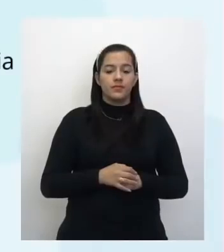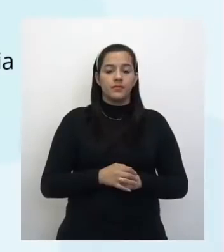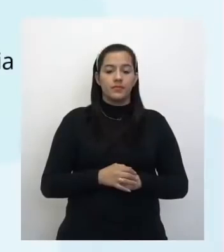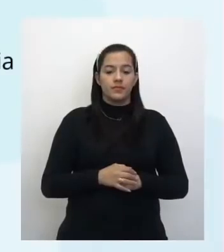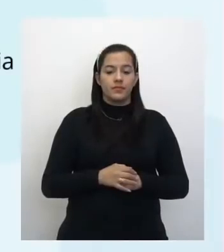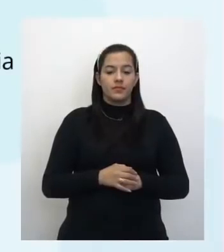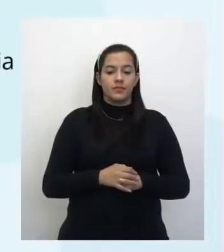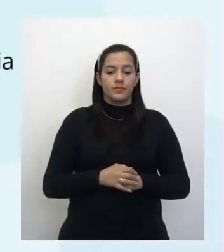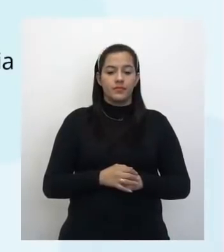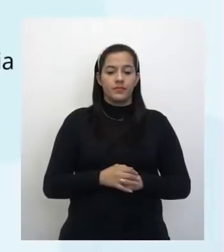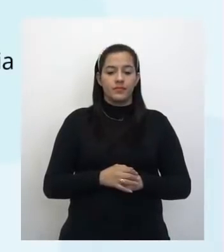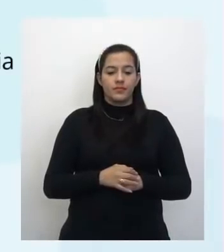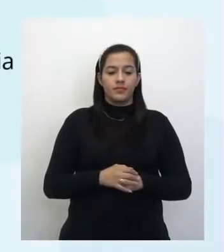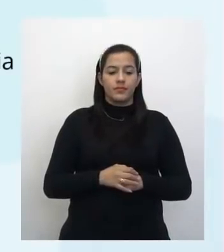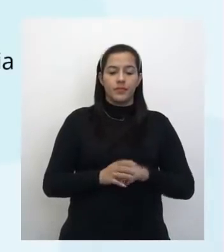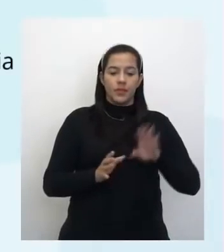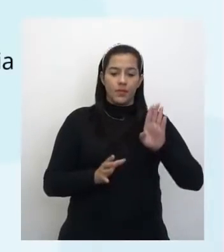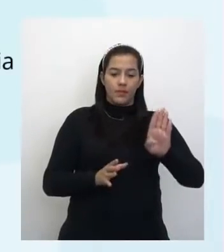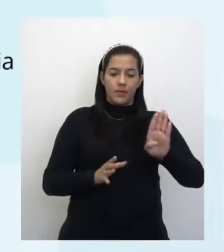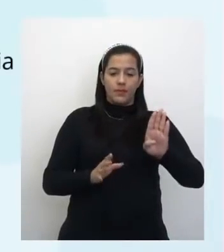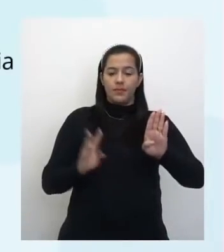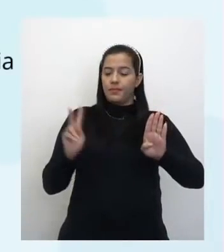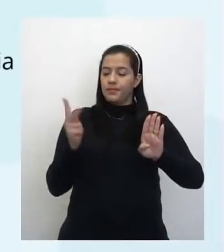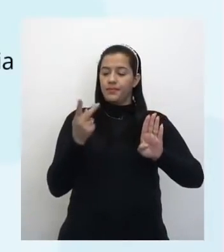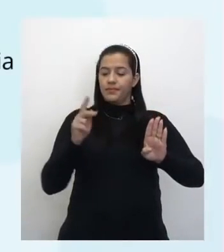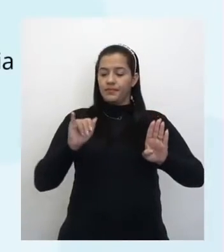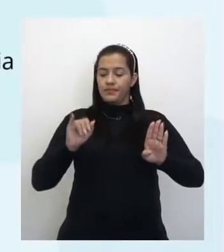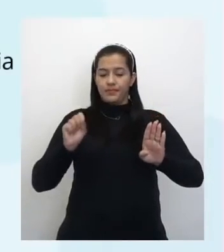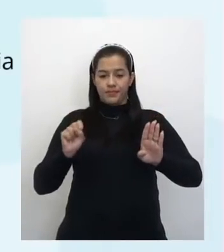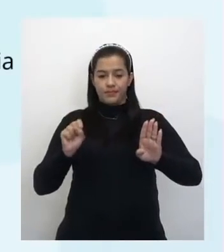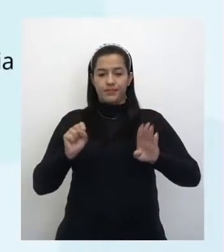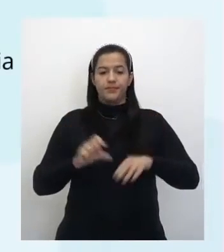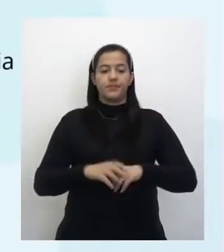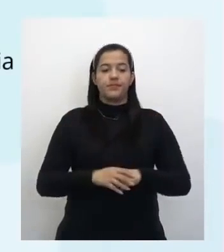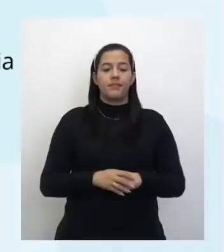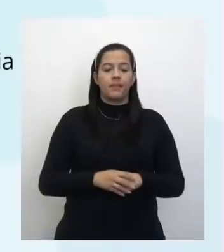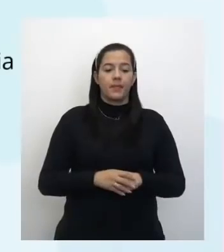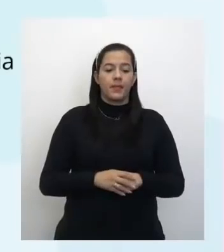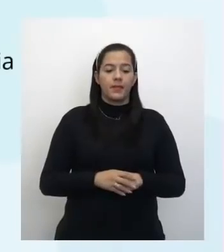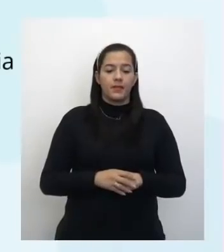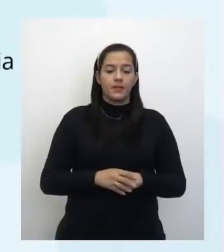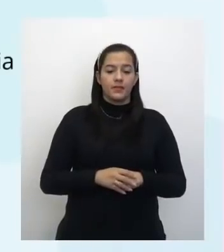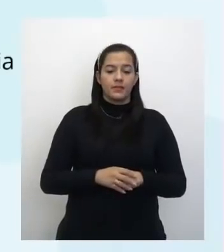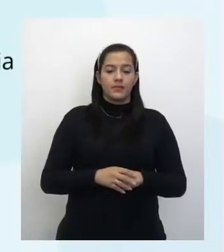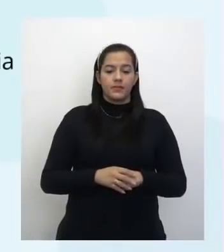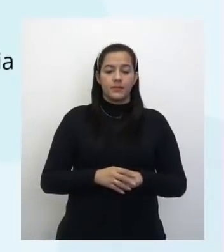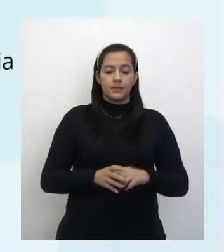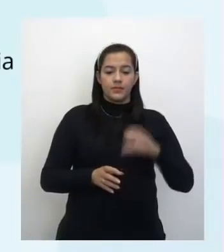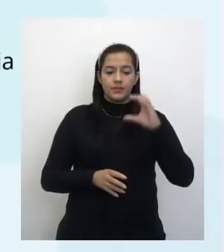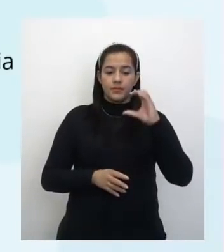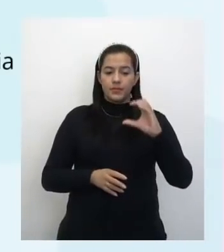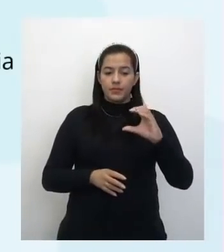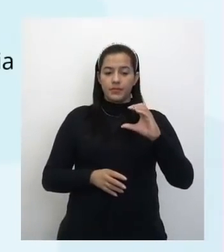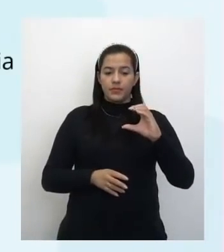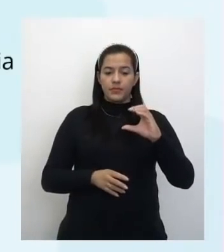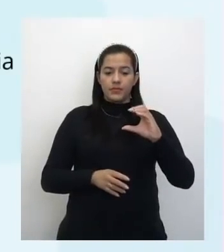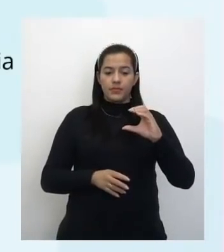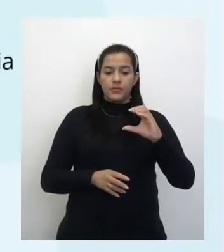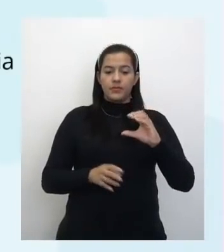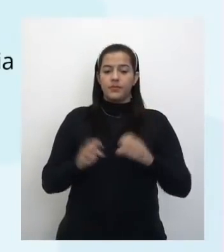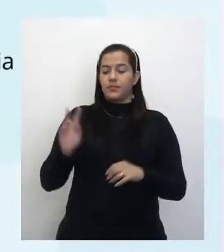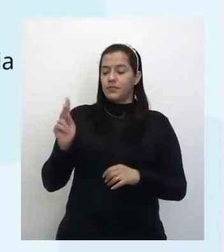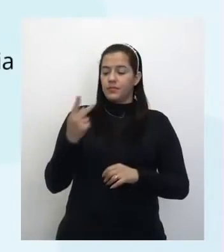plural então o certo aqui ó SS Ok é melhor se x duas modela a mãe da tua então e